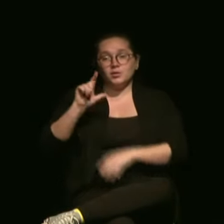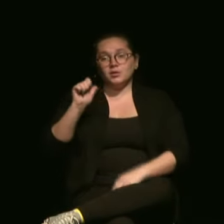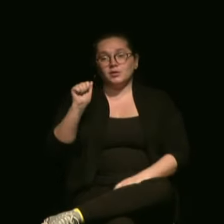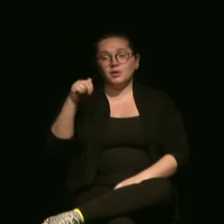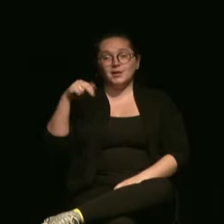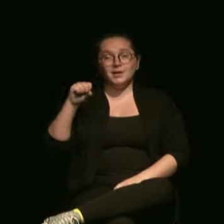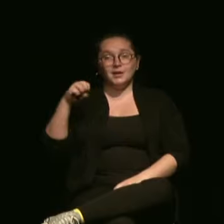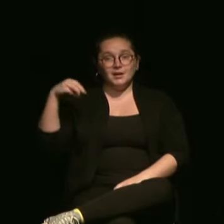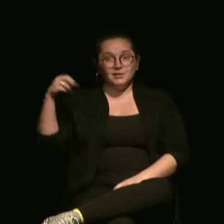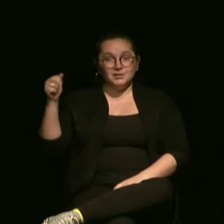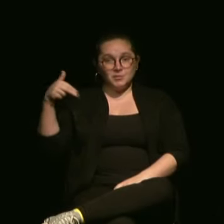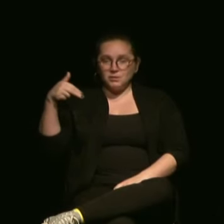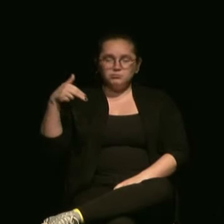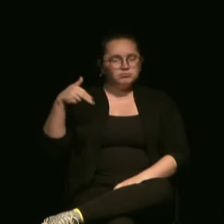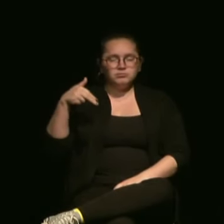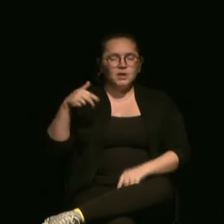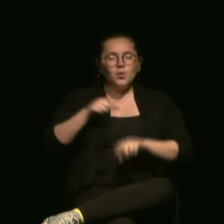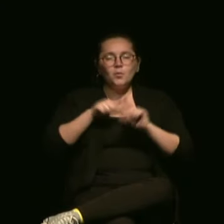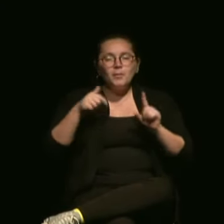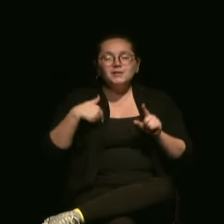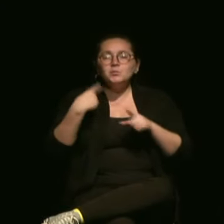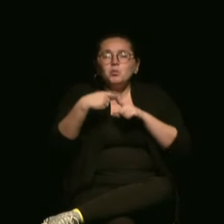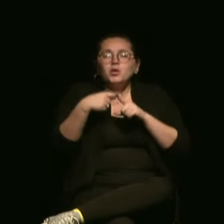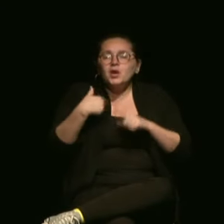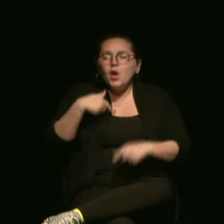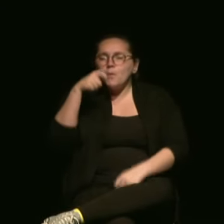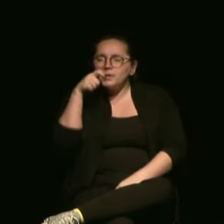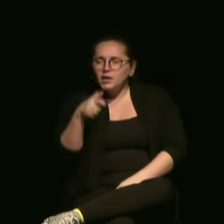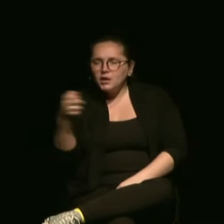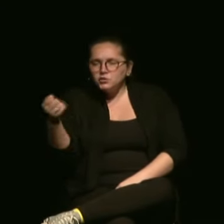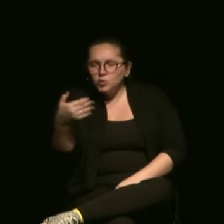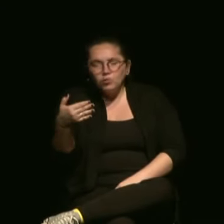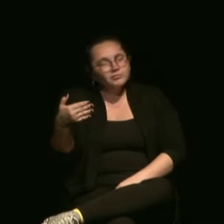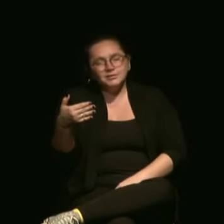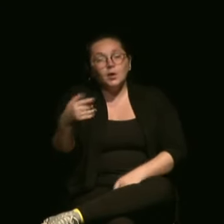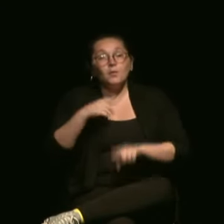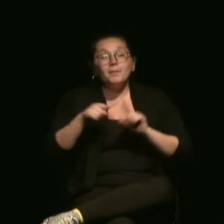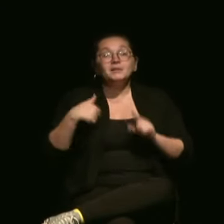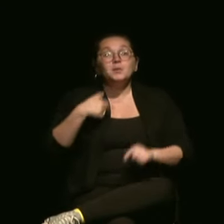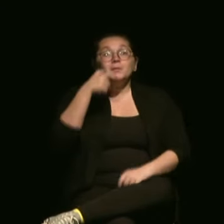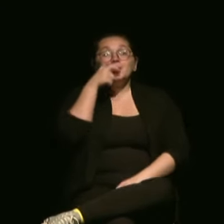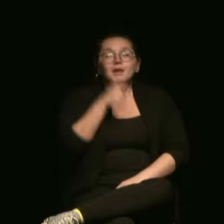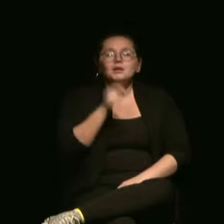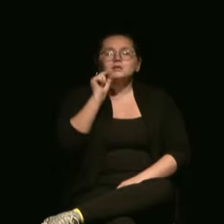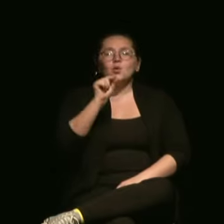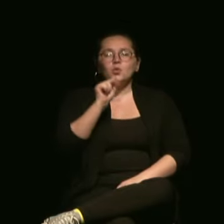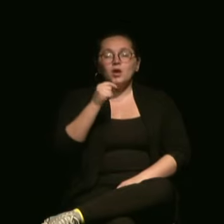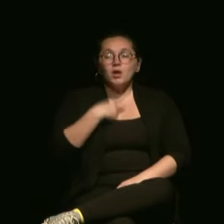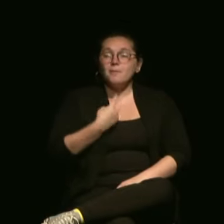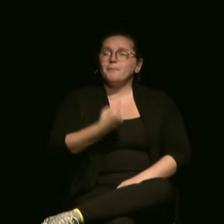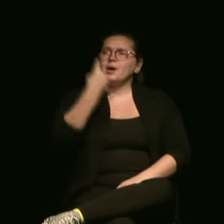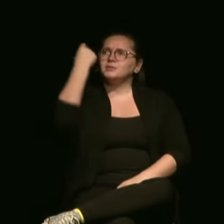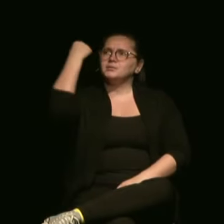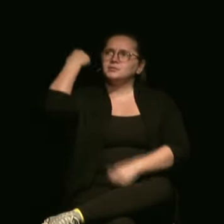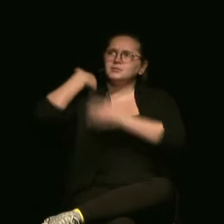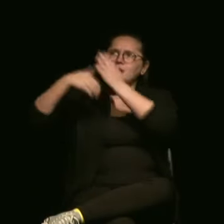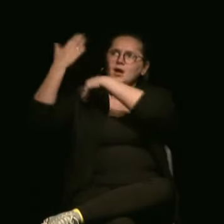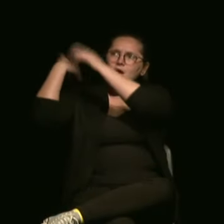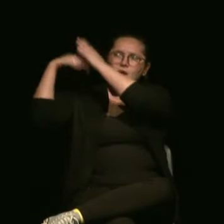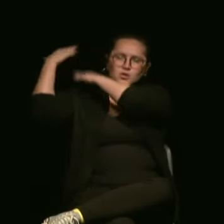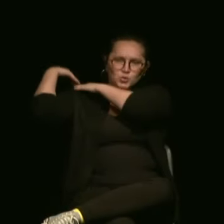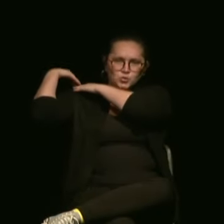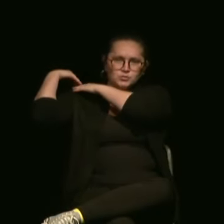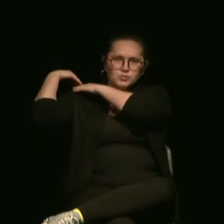que o interessa, mas sim a irrupção do passado. Essa ideia de que o passado que está